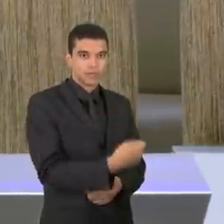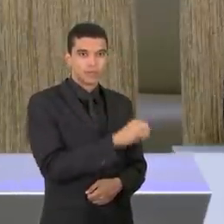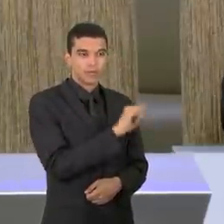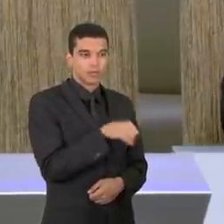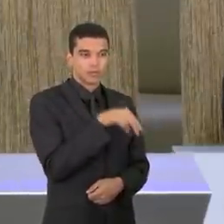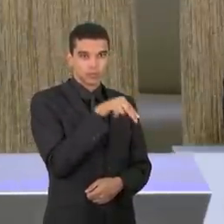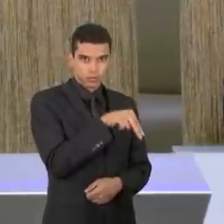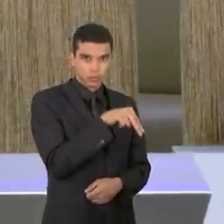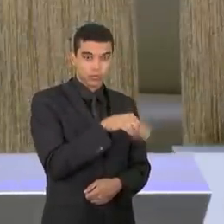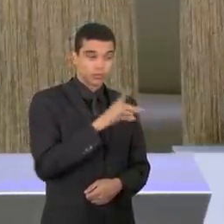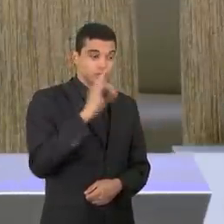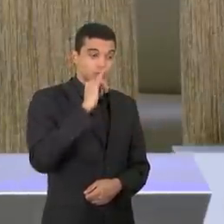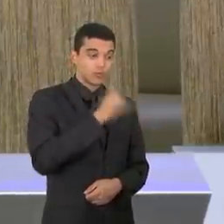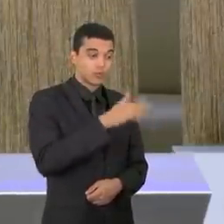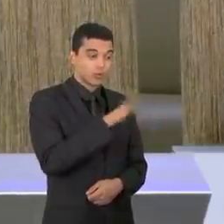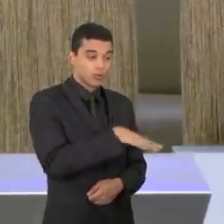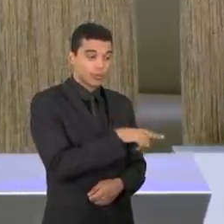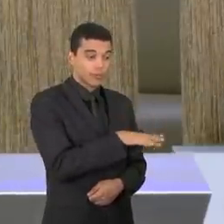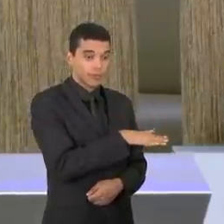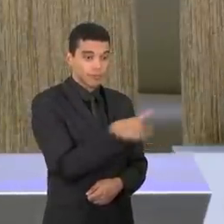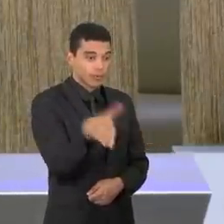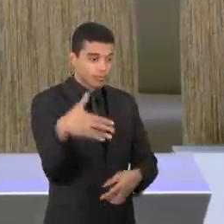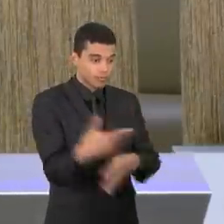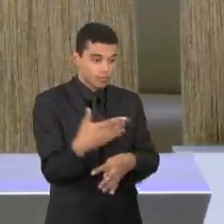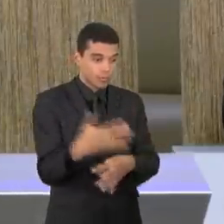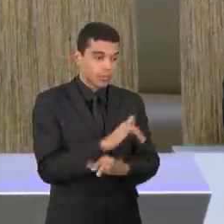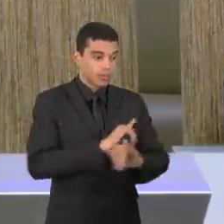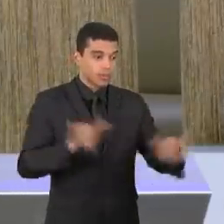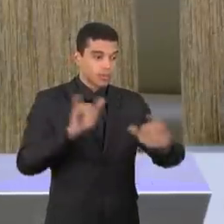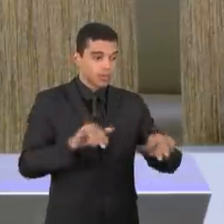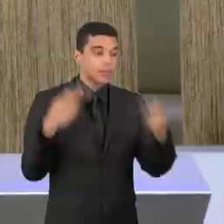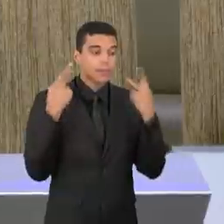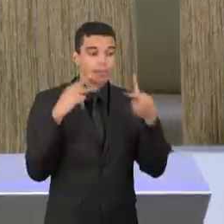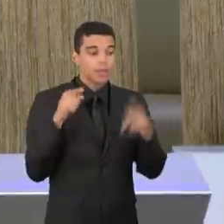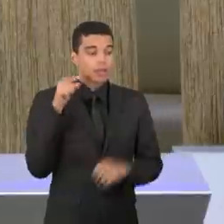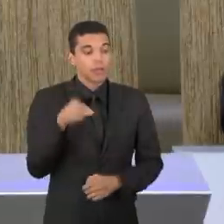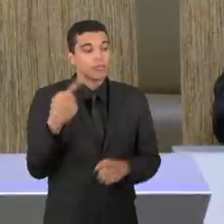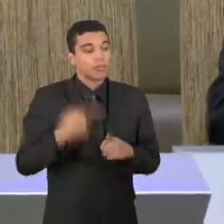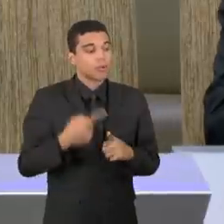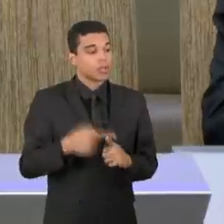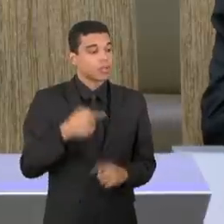mas os homens e os animais, depois que Jonas proferiu o juízo,